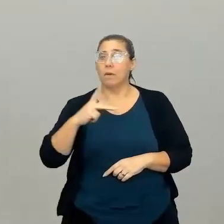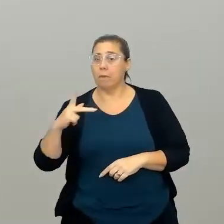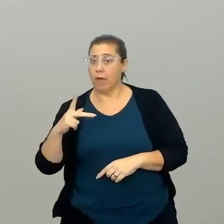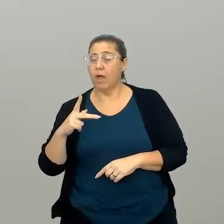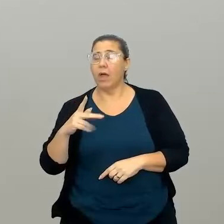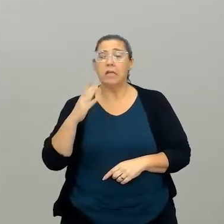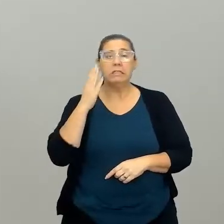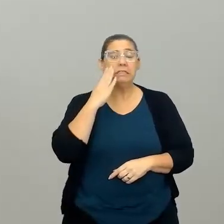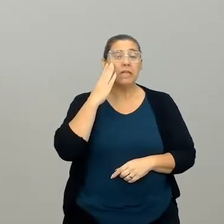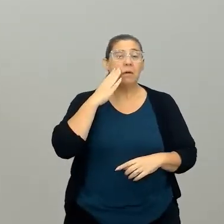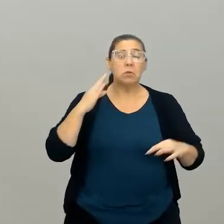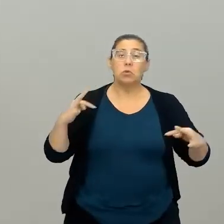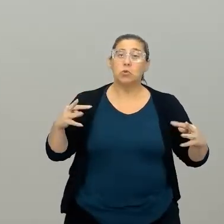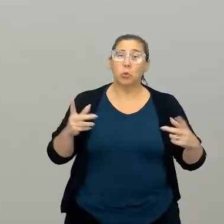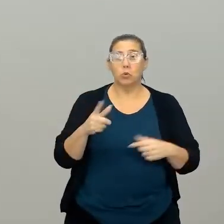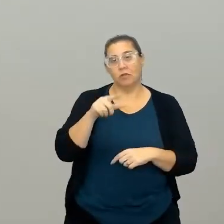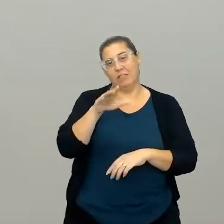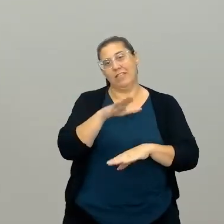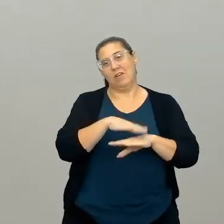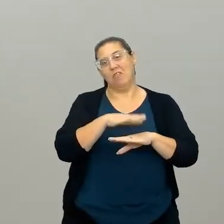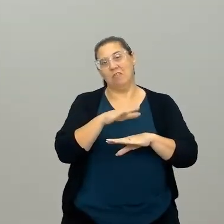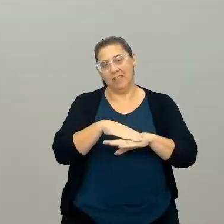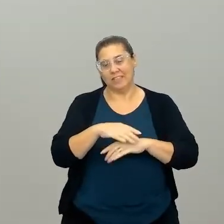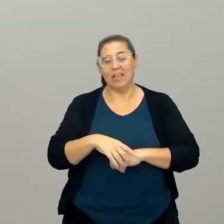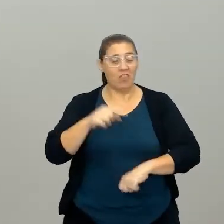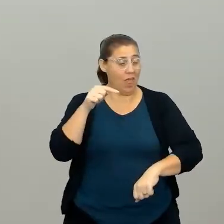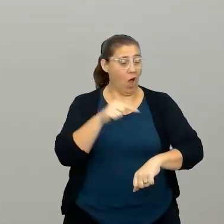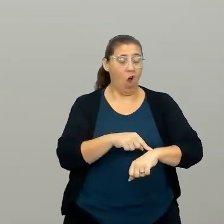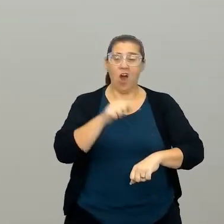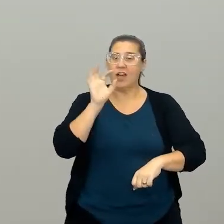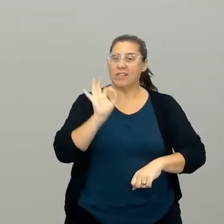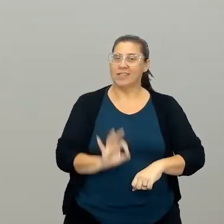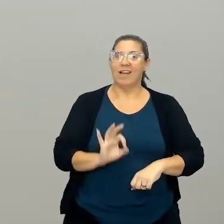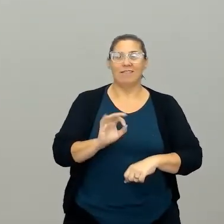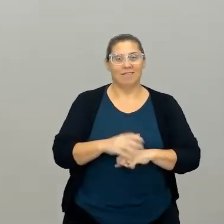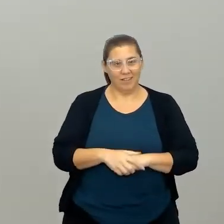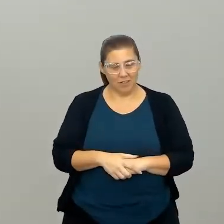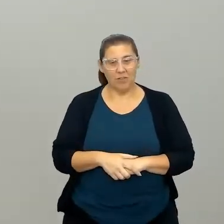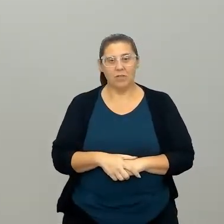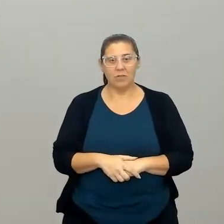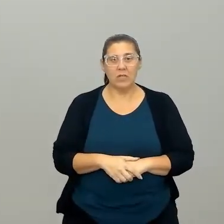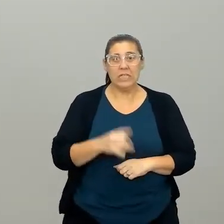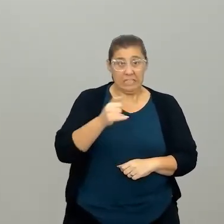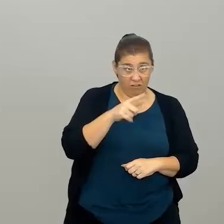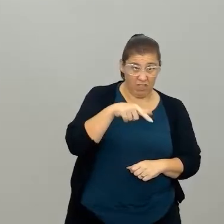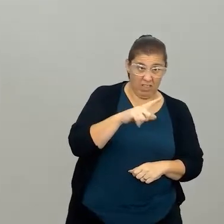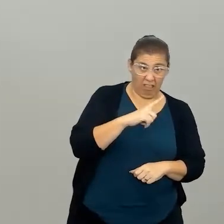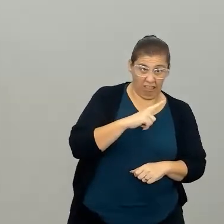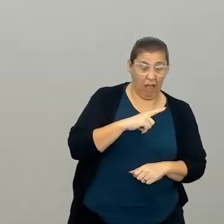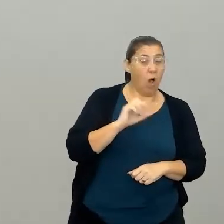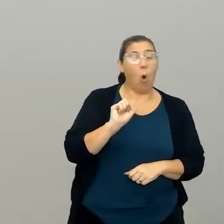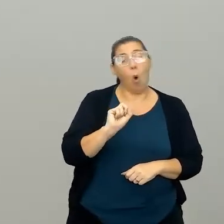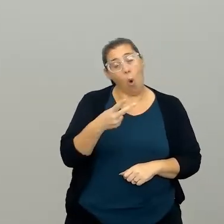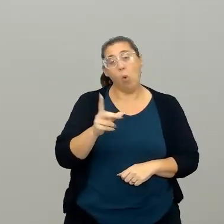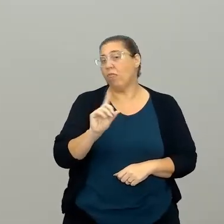sabem exatamente tudo que você faz naquele espaço de tempo que você está ou não